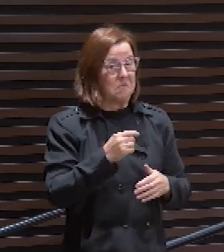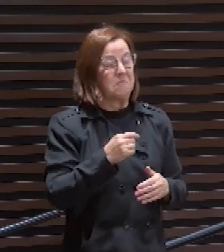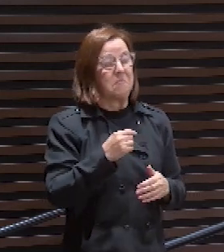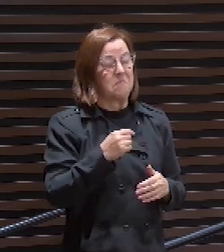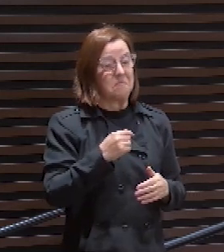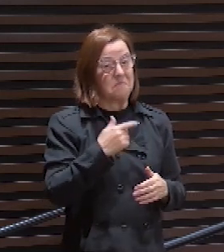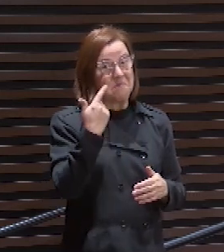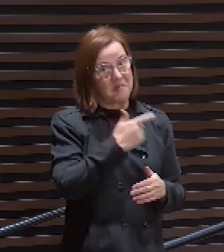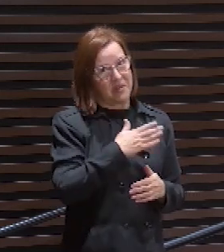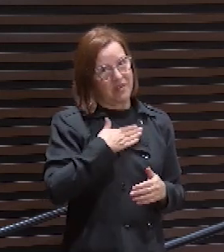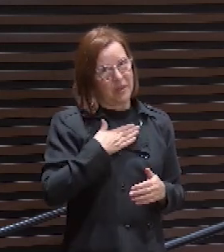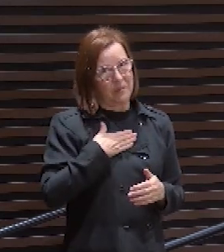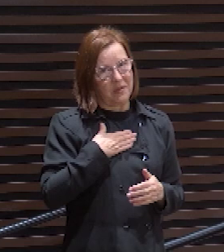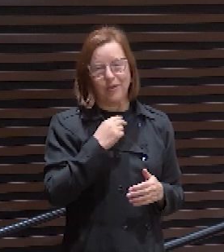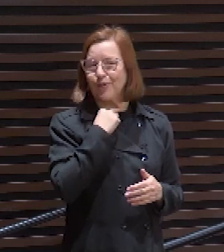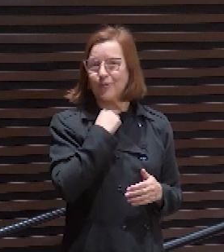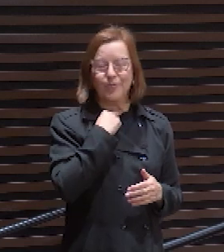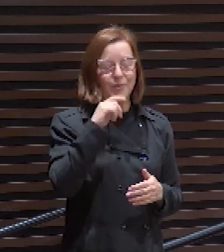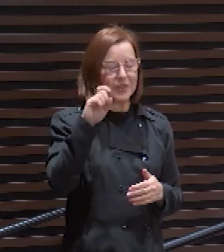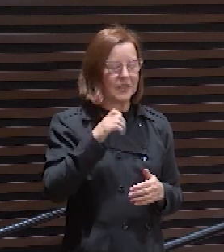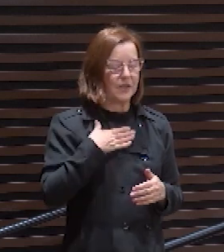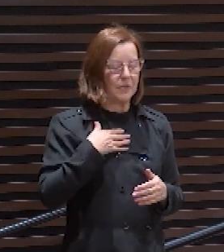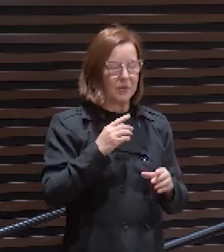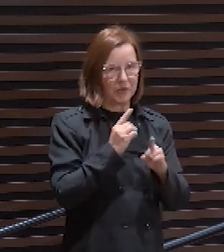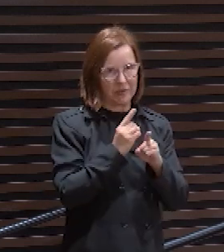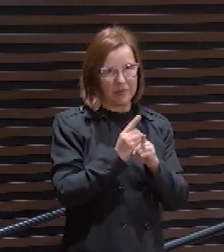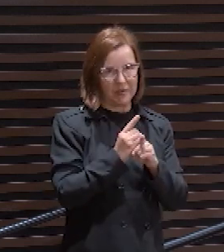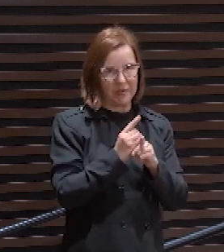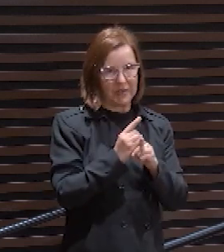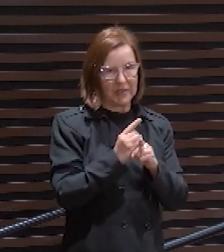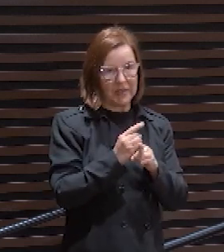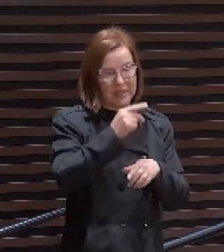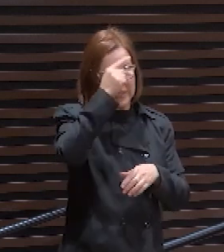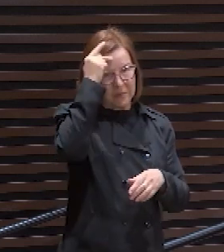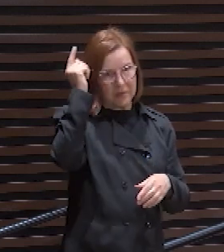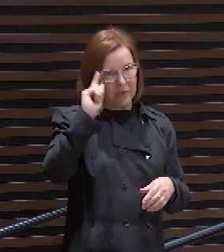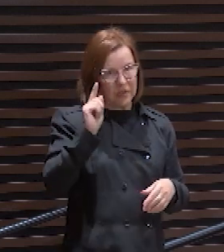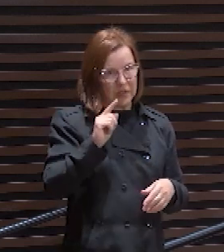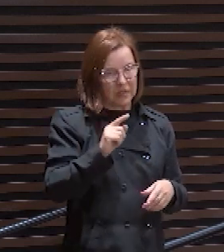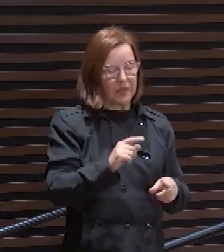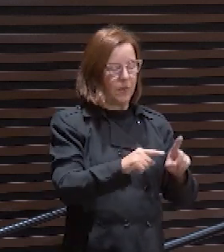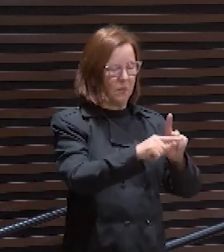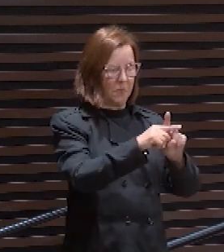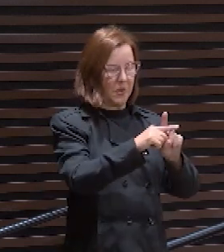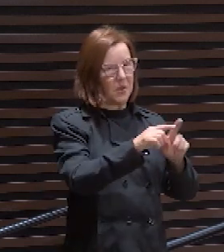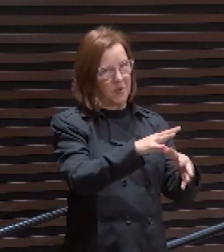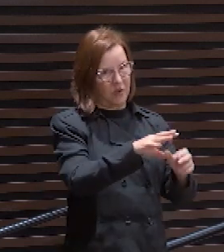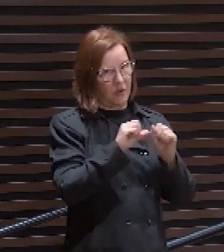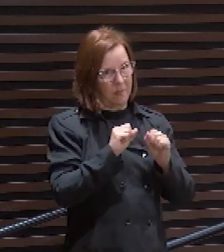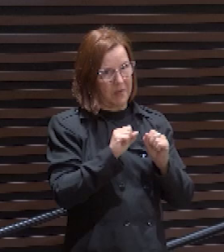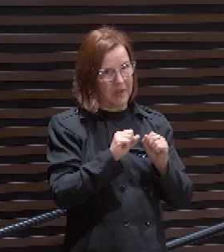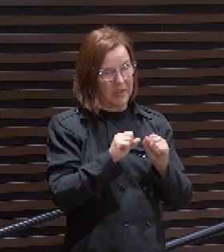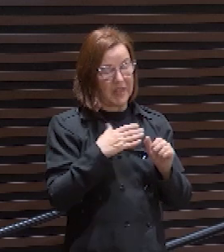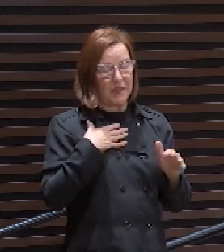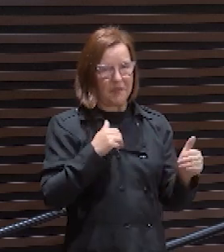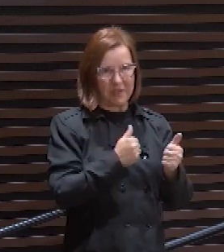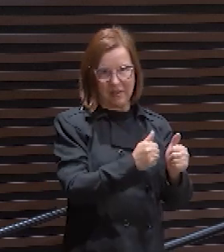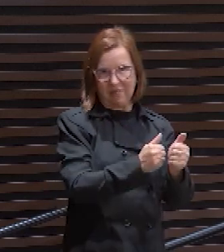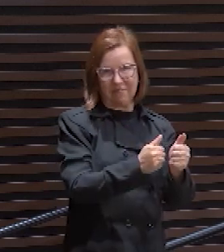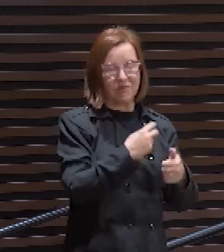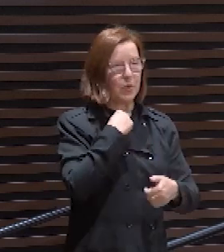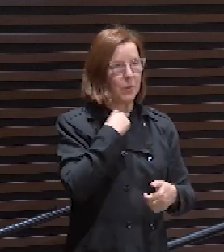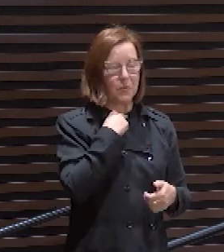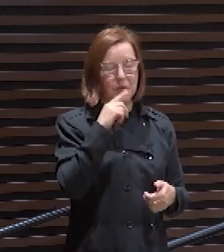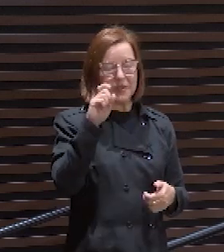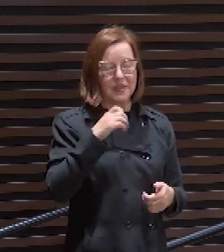meu discípulo. E qualquer que não tomar a sua cruz e vier após mim, não pode